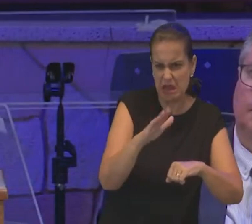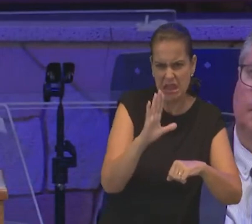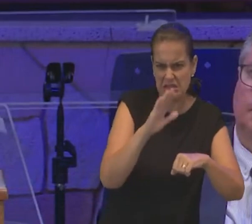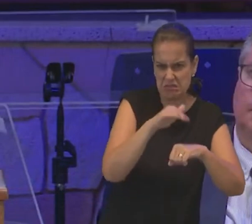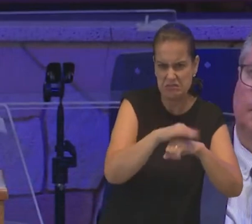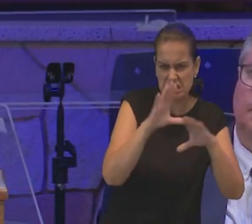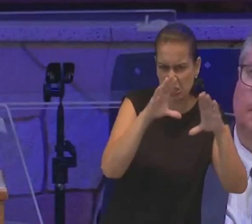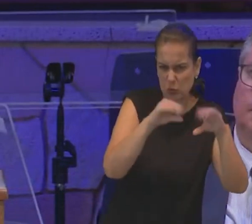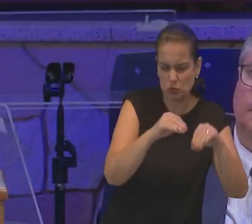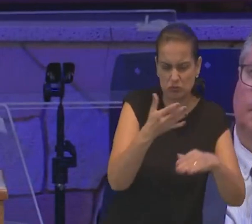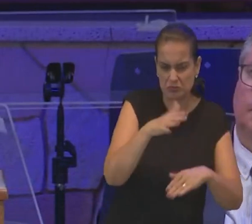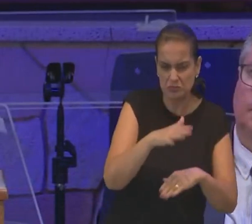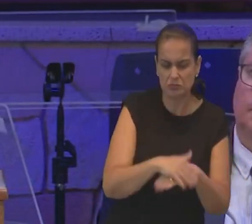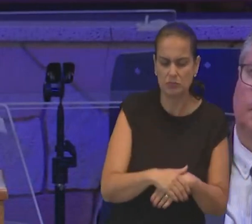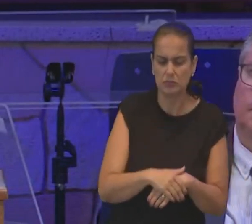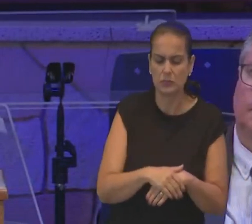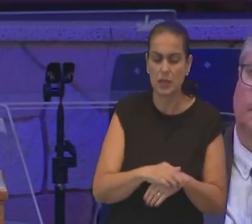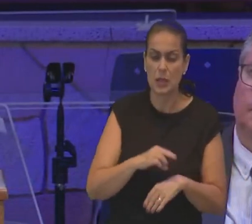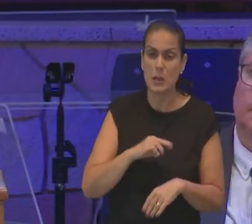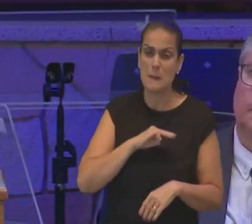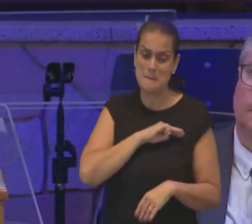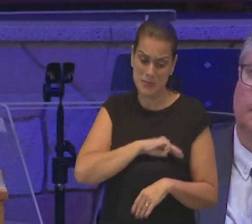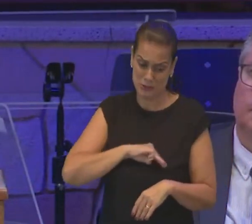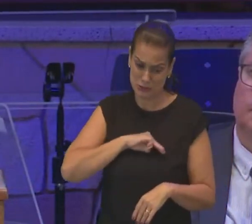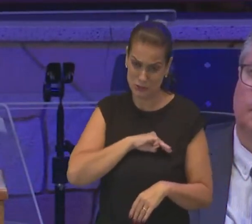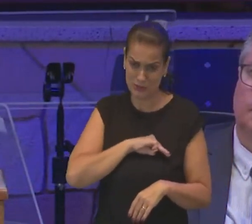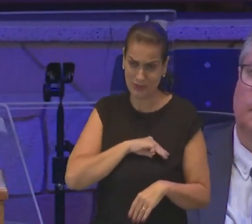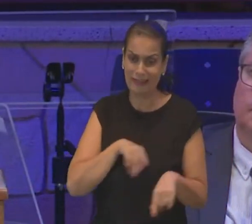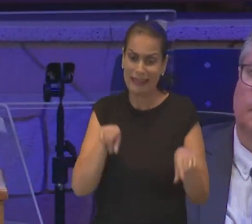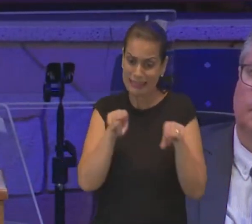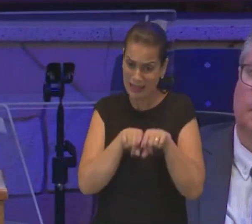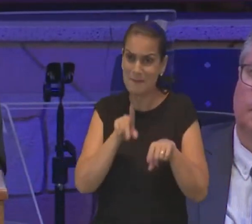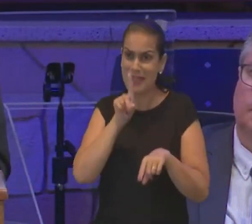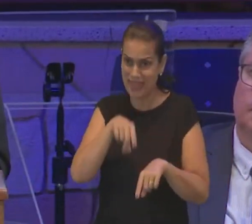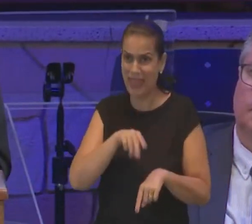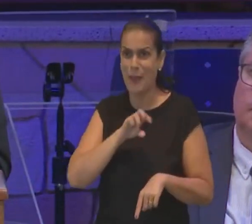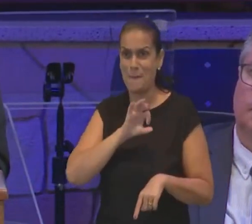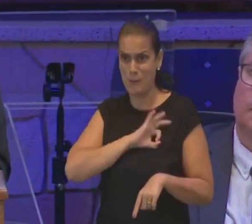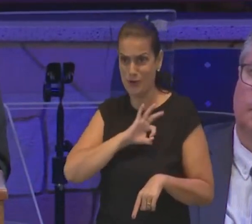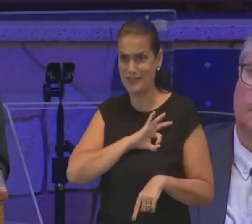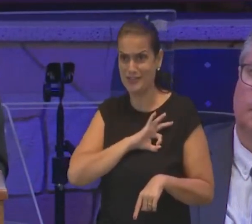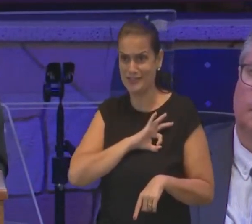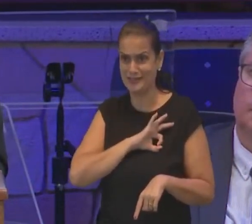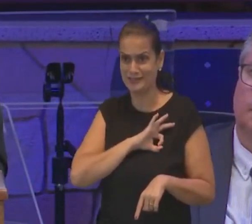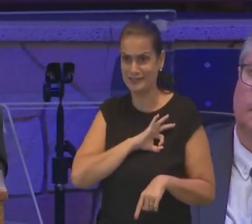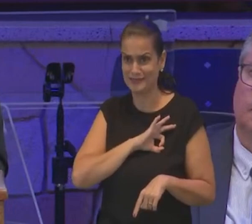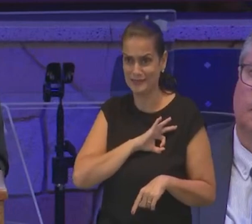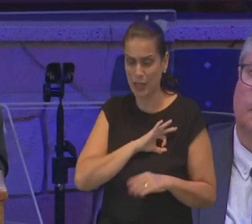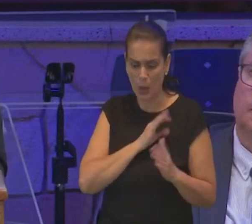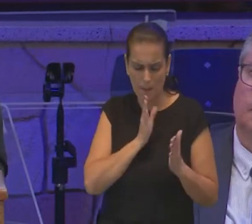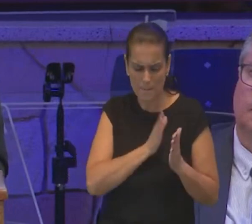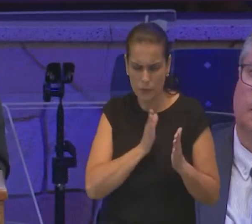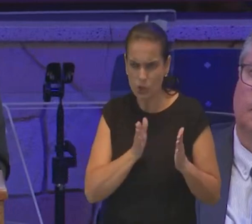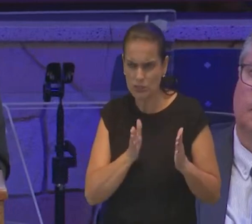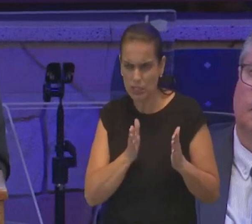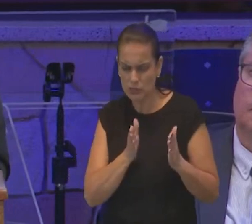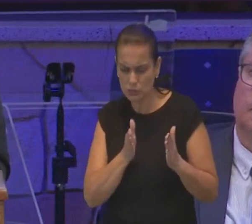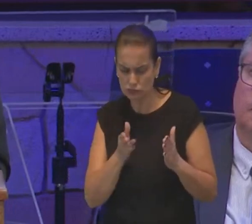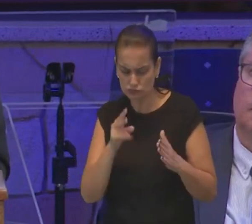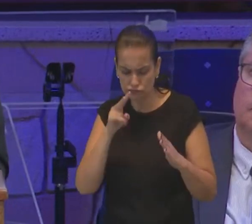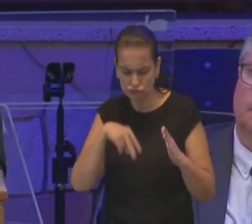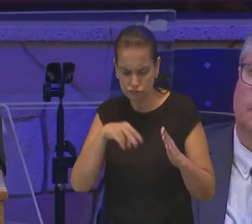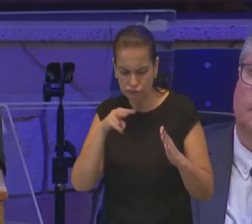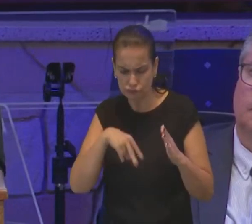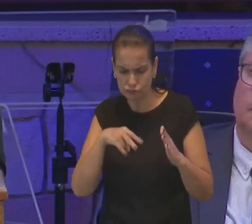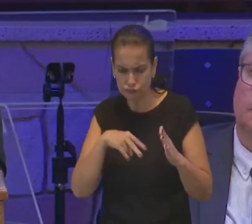Quando o missionário, que é policial, começou a tirar os processos de Alexandre, e eu falo com particular